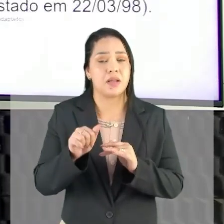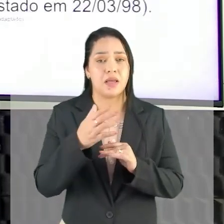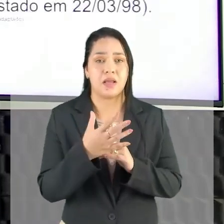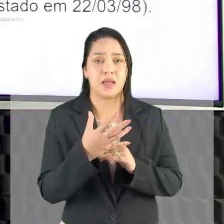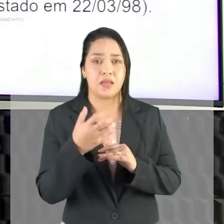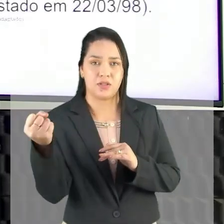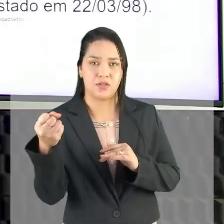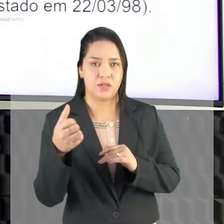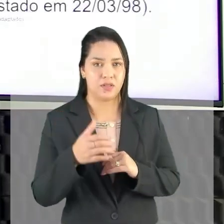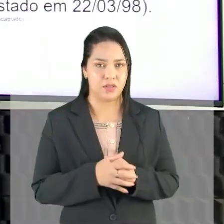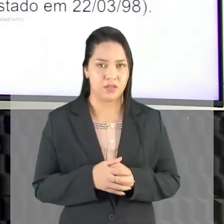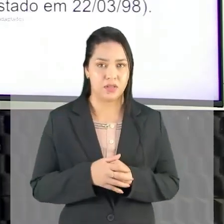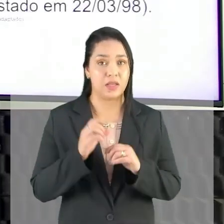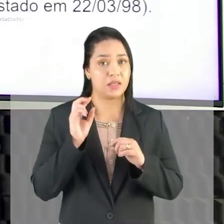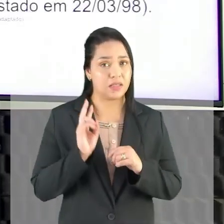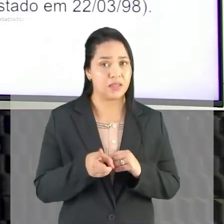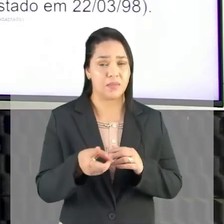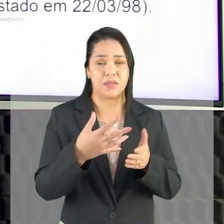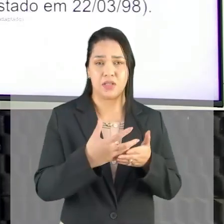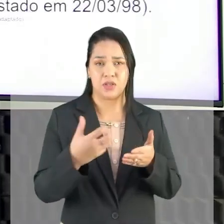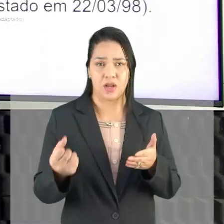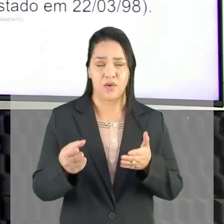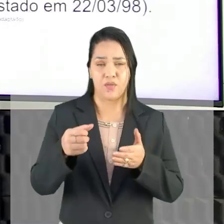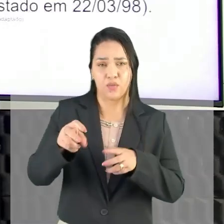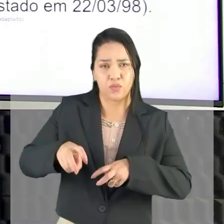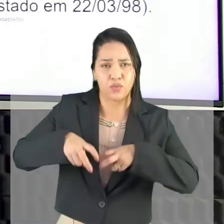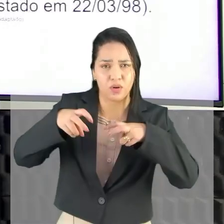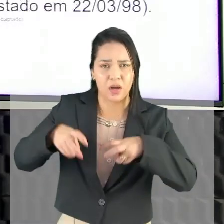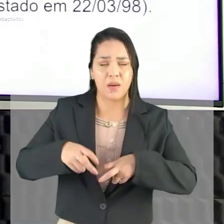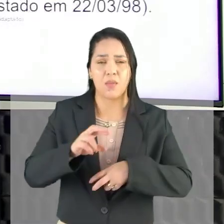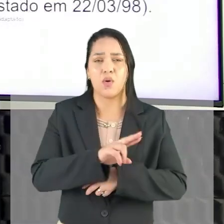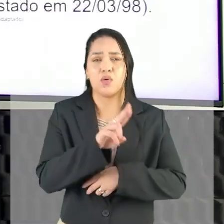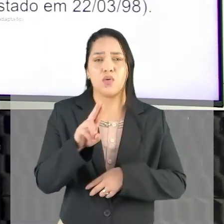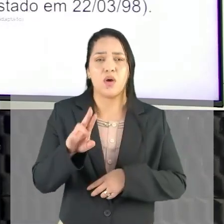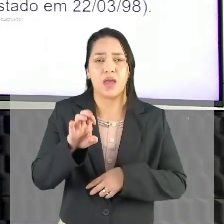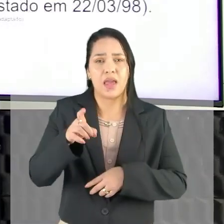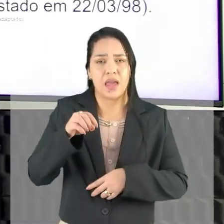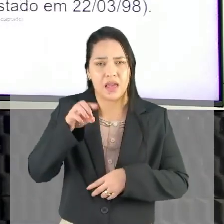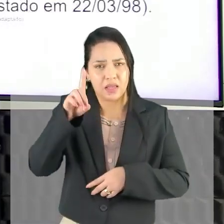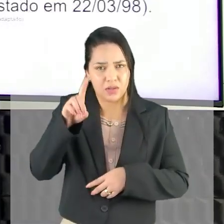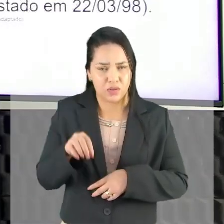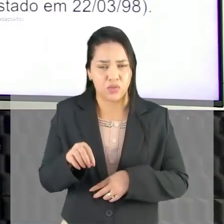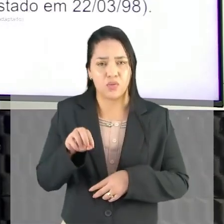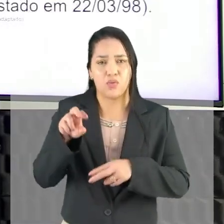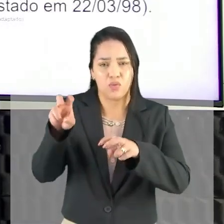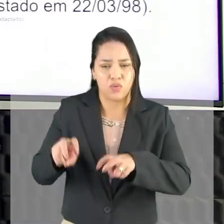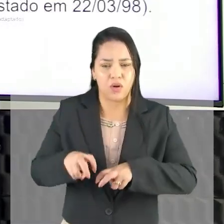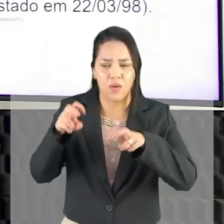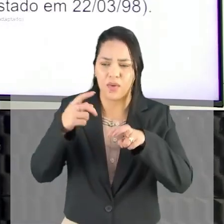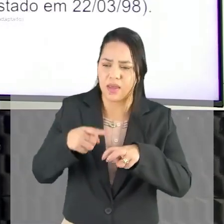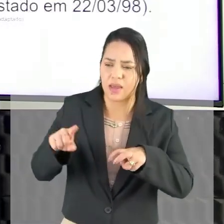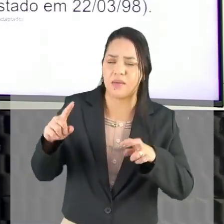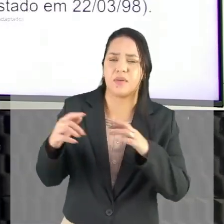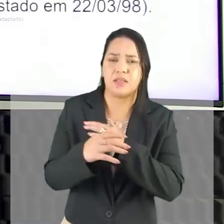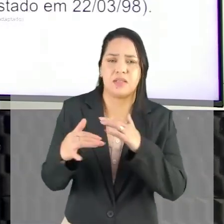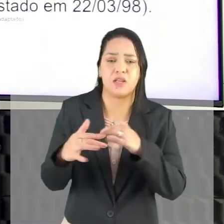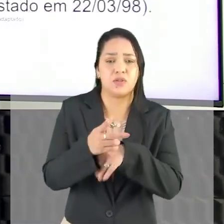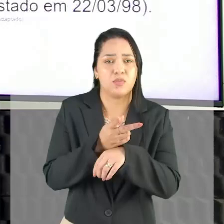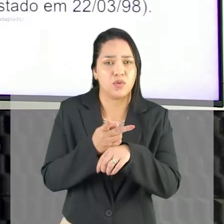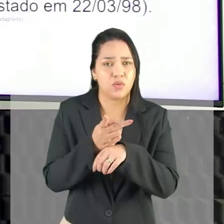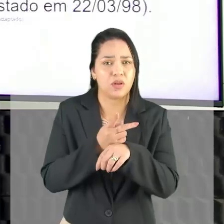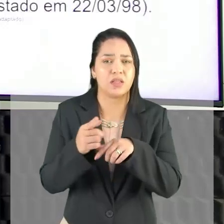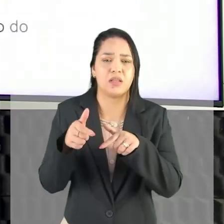Retirantes. Eles se retiraram do campo, num fenômeno chamado de êxodo rural, e foram para as cidades procurar